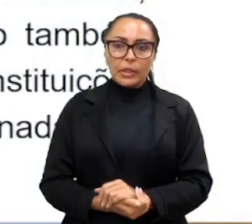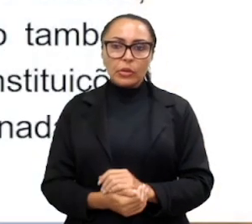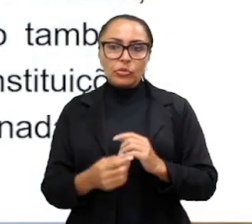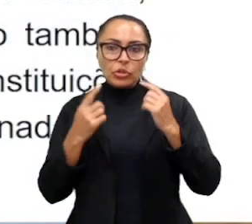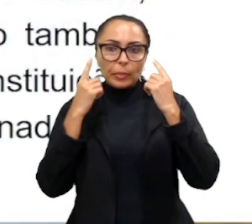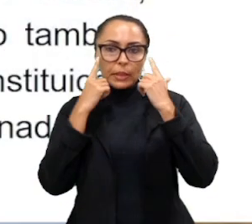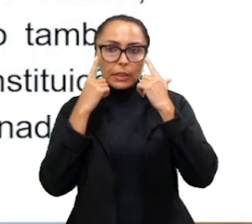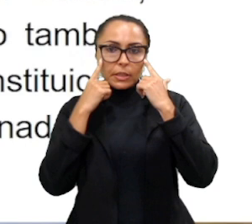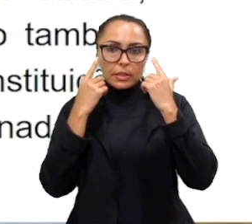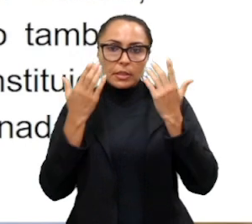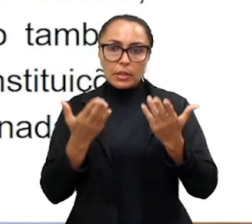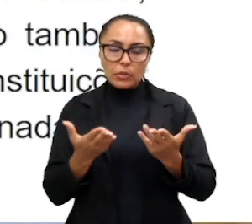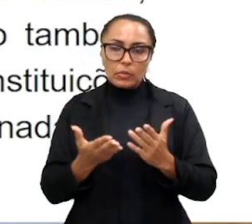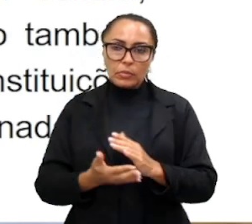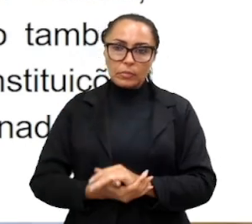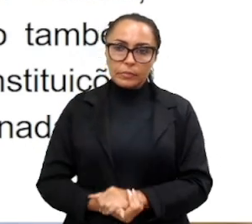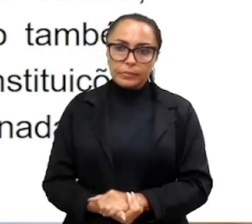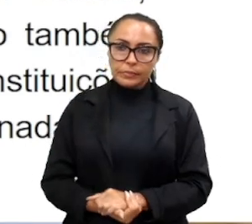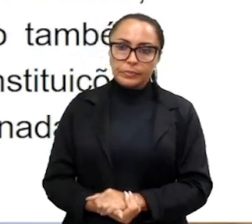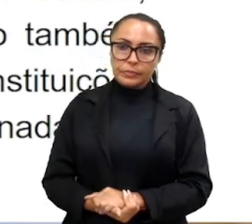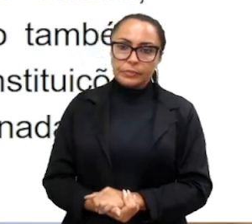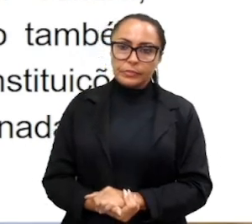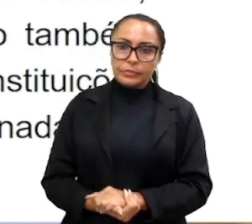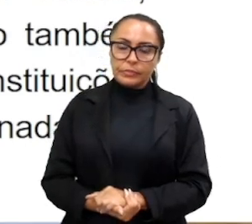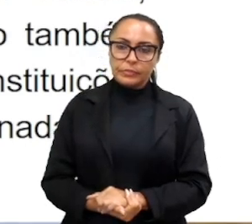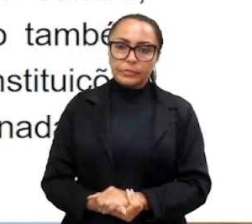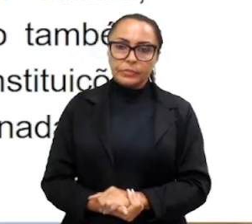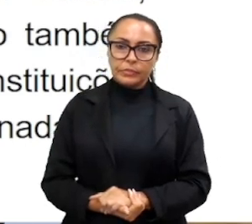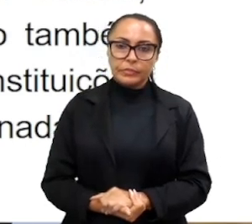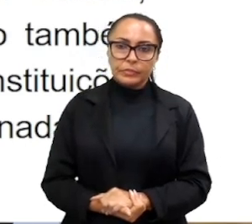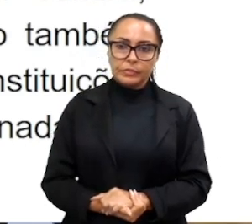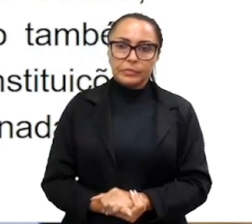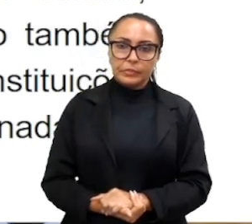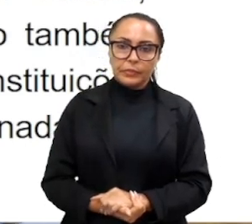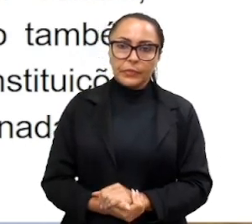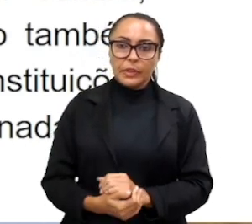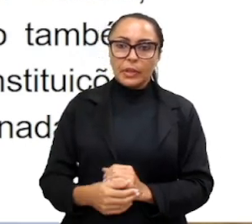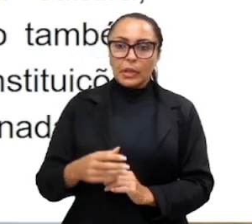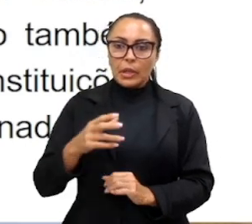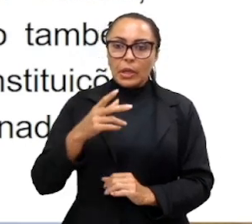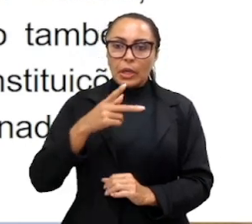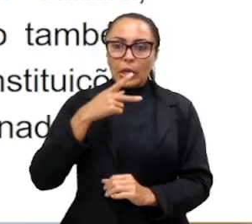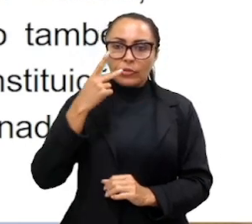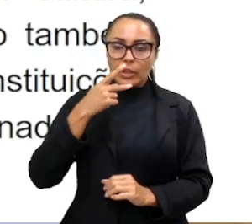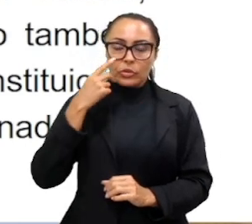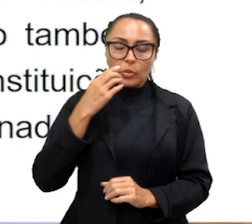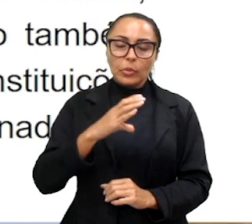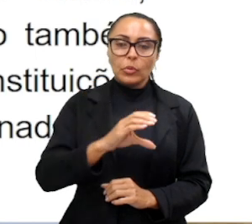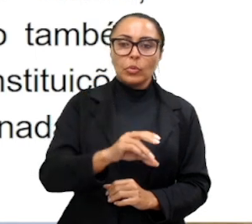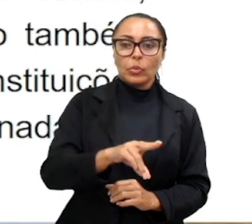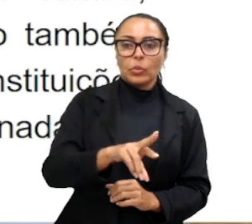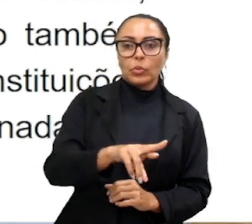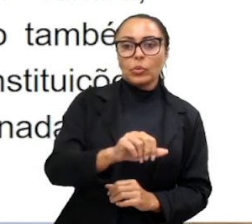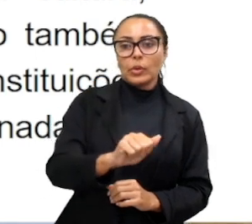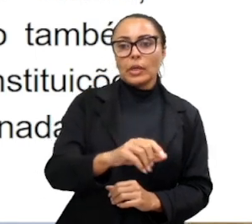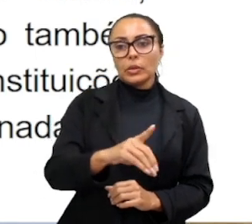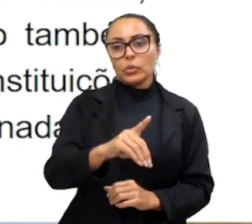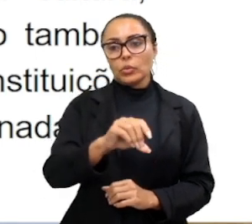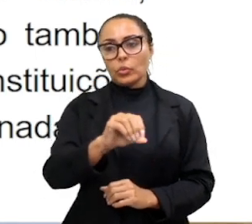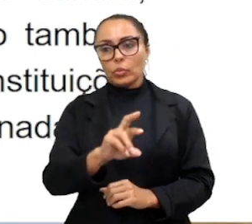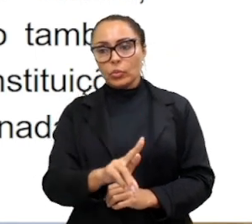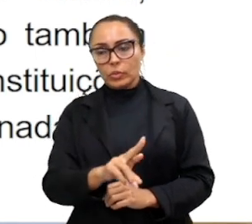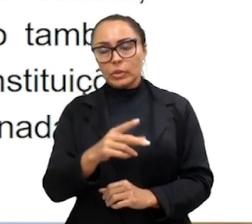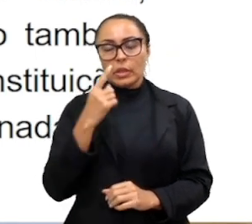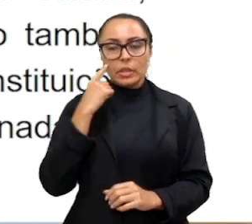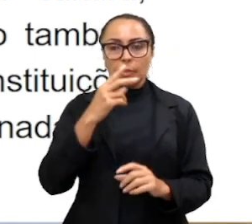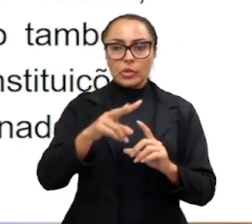essa fala aqui, né, que fala sobre essa questão do curador, né? Quando se fala nessa perspectiva,